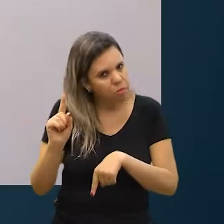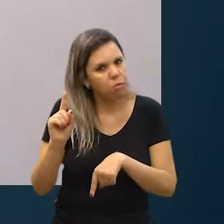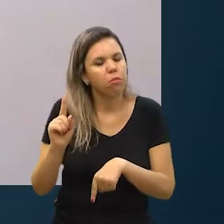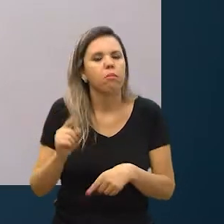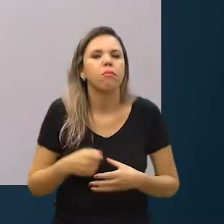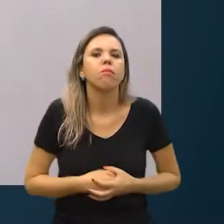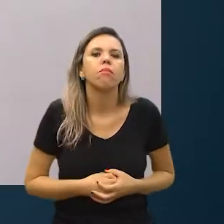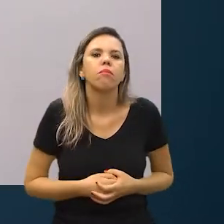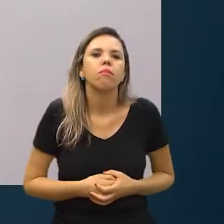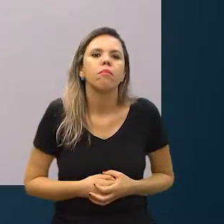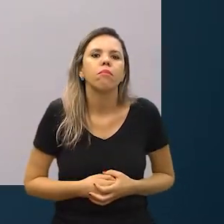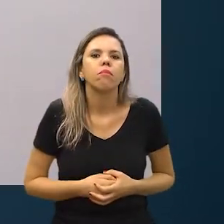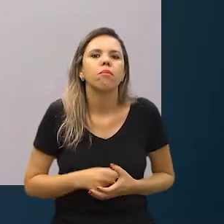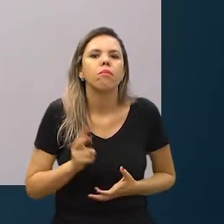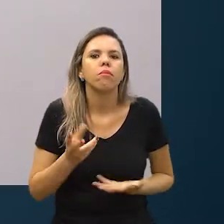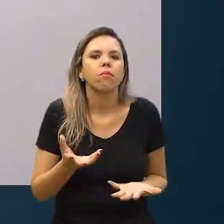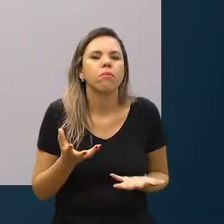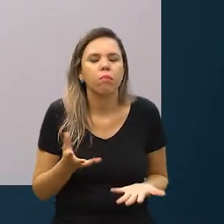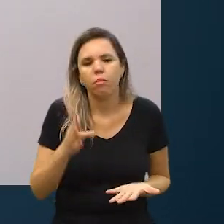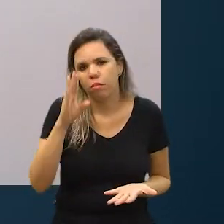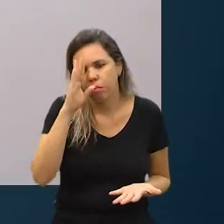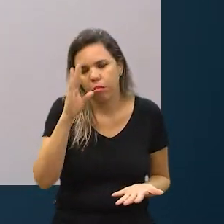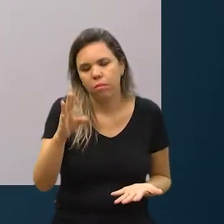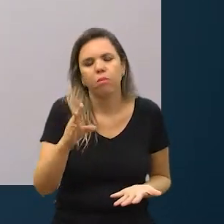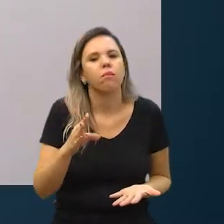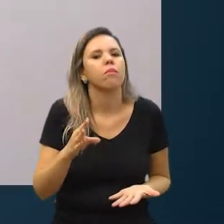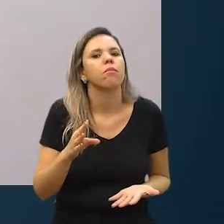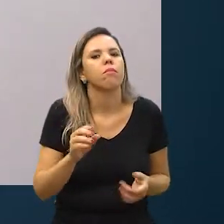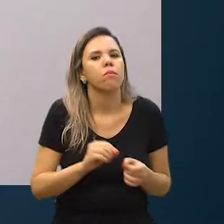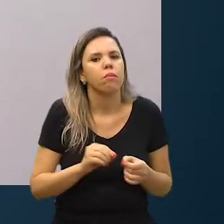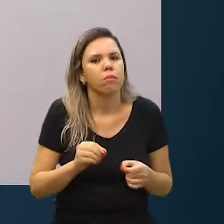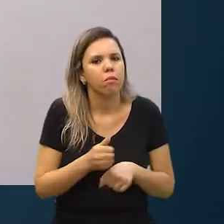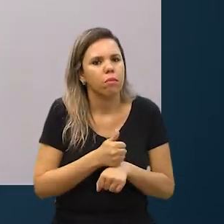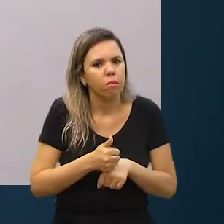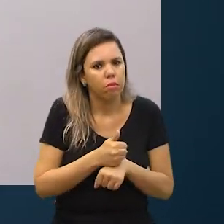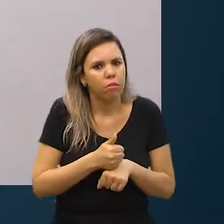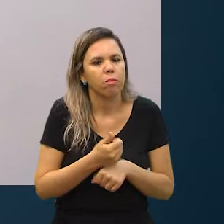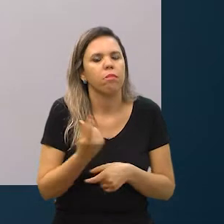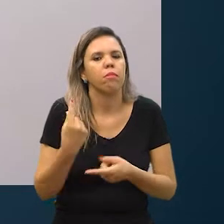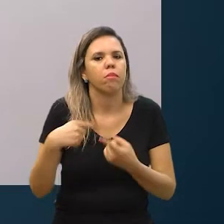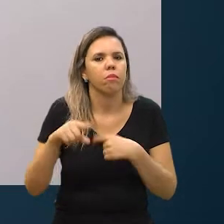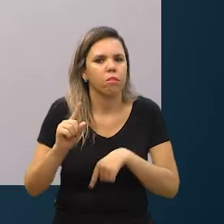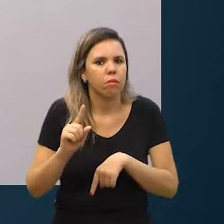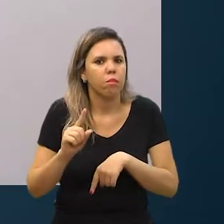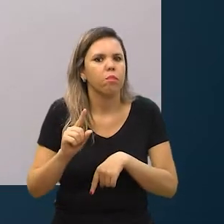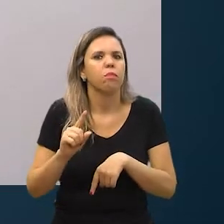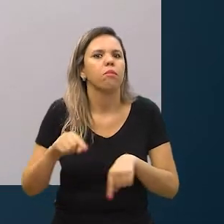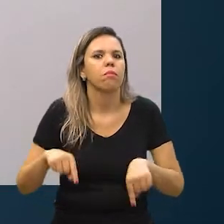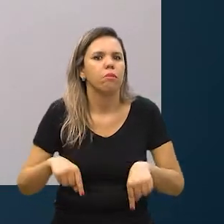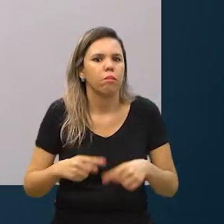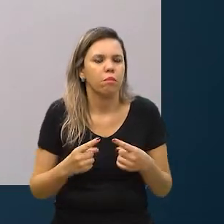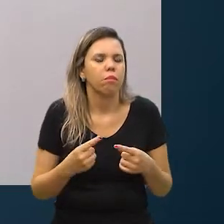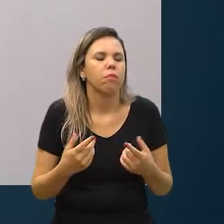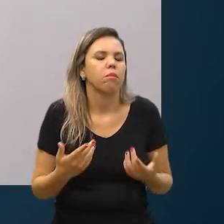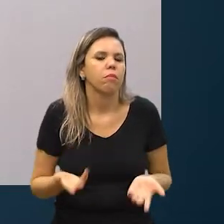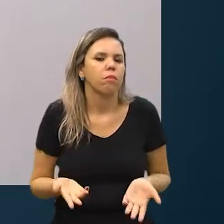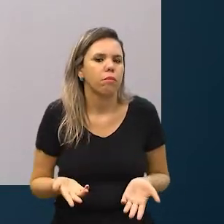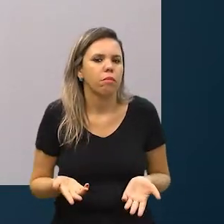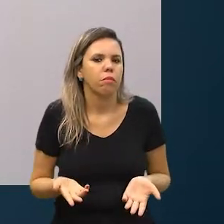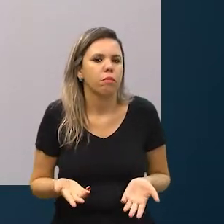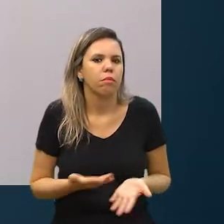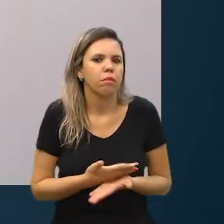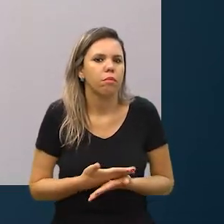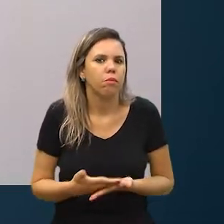Porque eu sempre queria me destacar profissionalmente, queria fazer carreira, queria ter sucesso, mas estava tendo desafios, né? Então, a